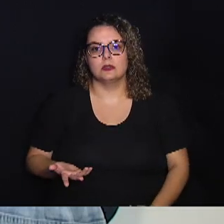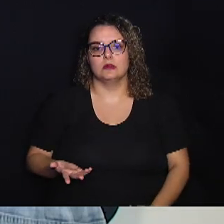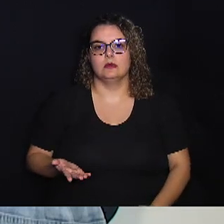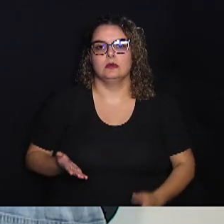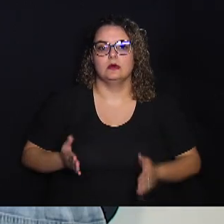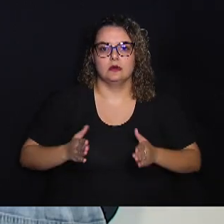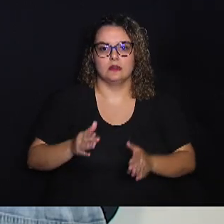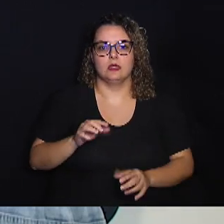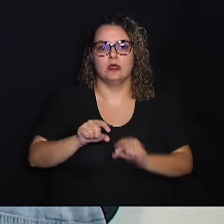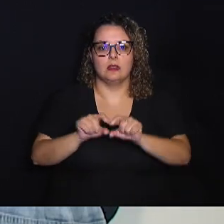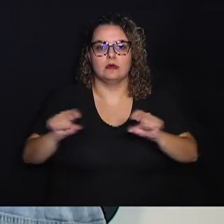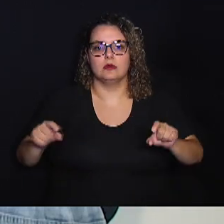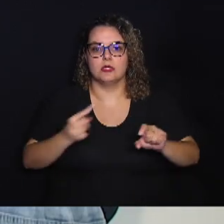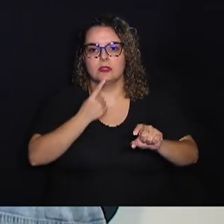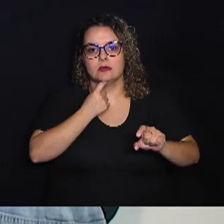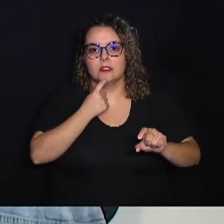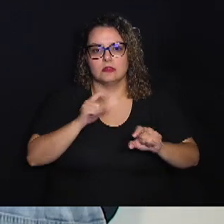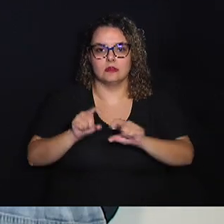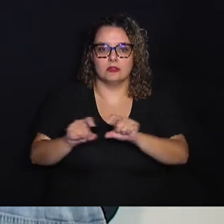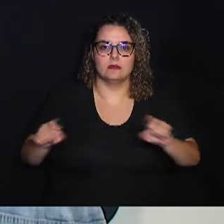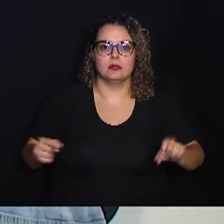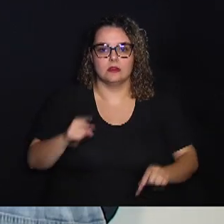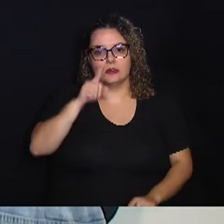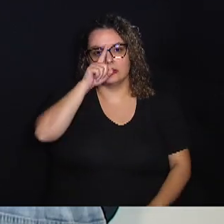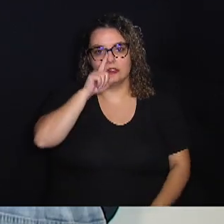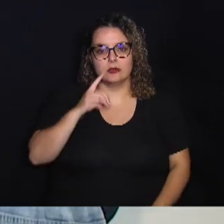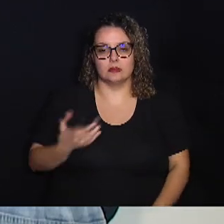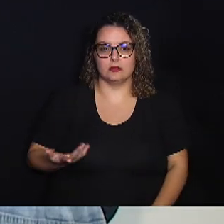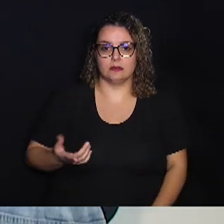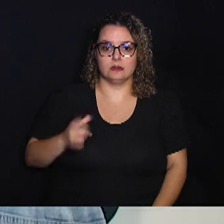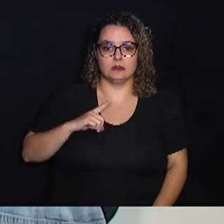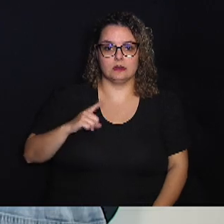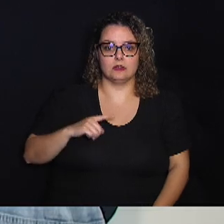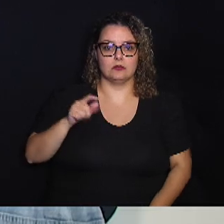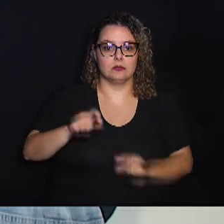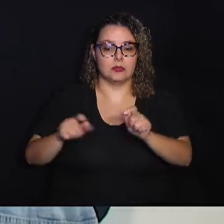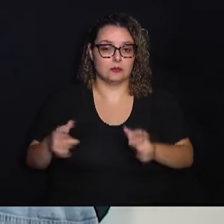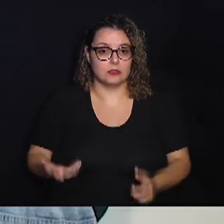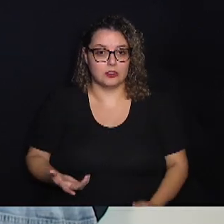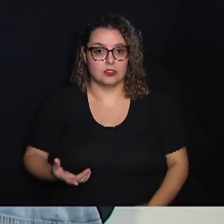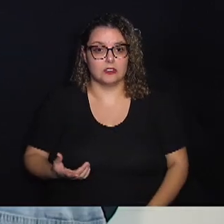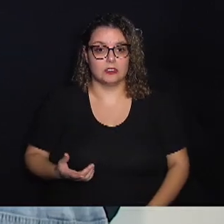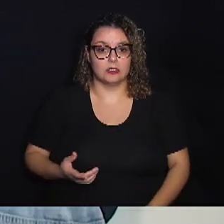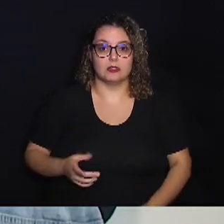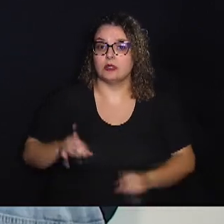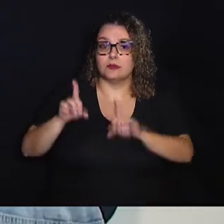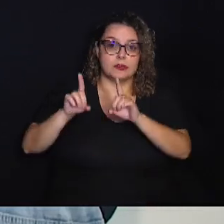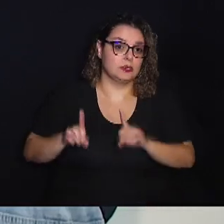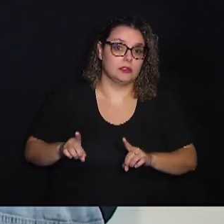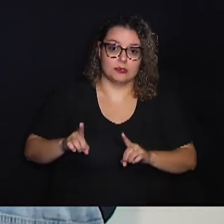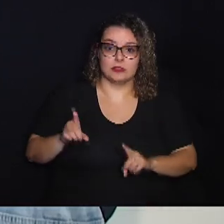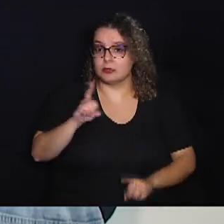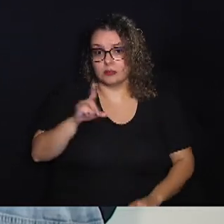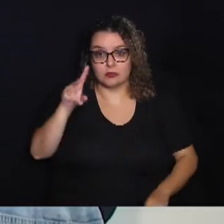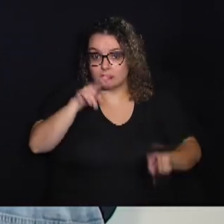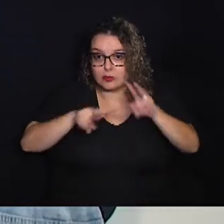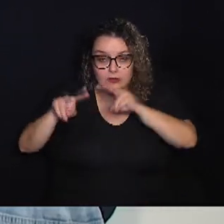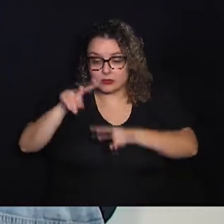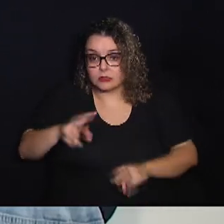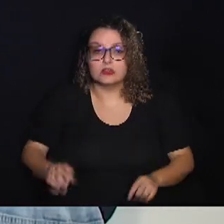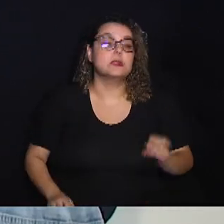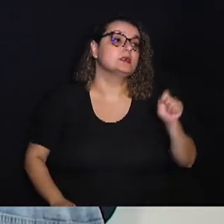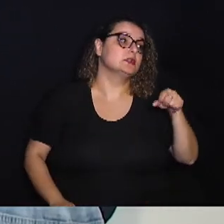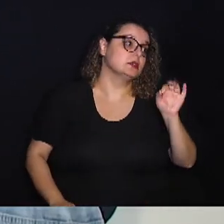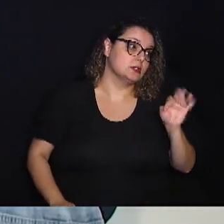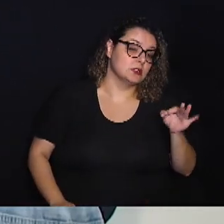fita vermelha, é só seguir a fita amarela. Porque tem pessoas que têm uma deficiência que ela não é aparente. Então, a gente